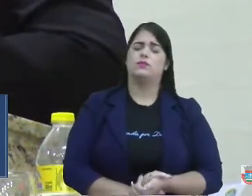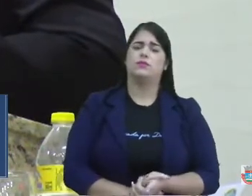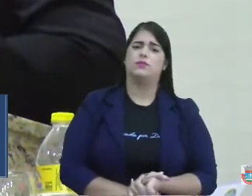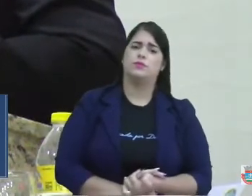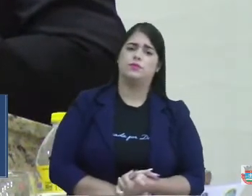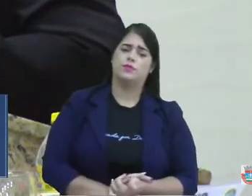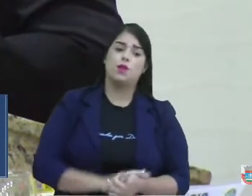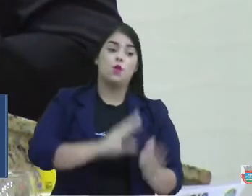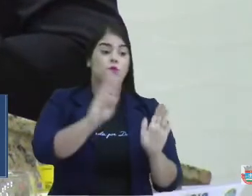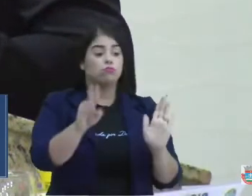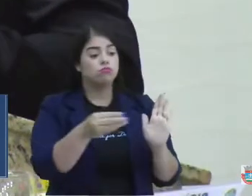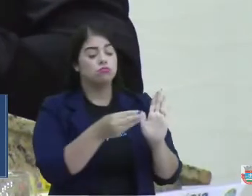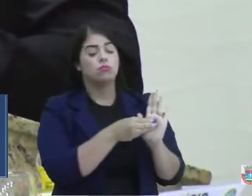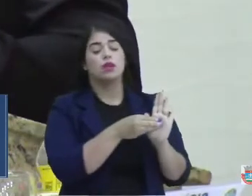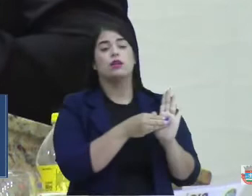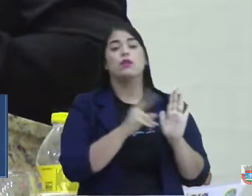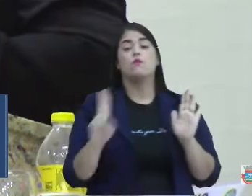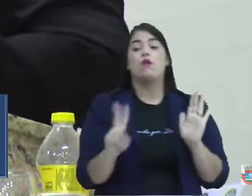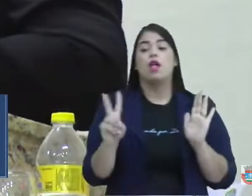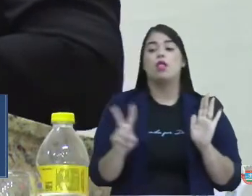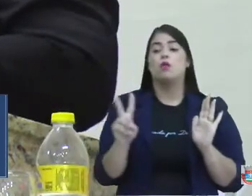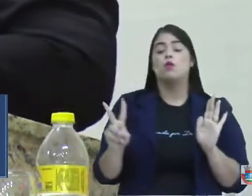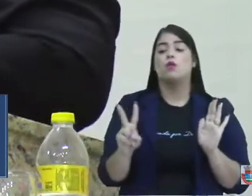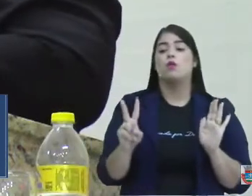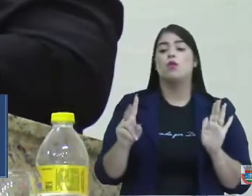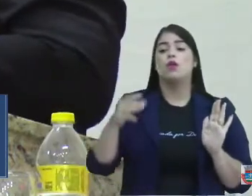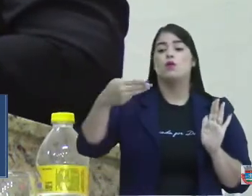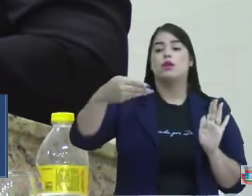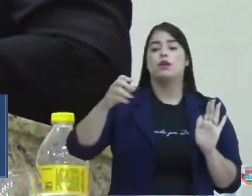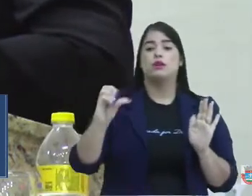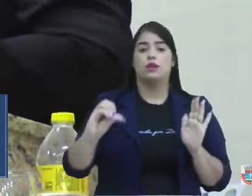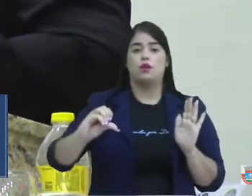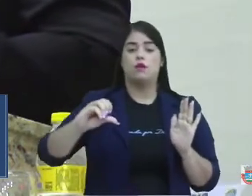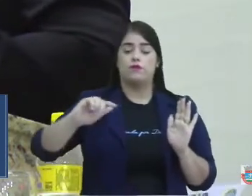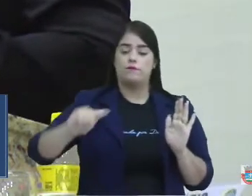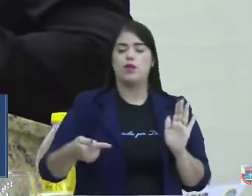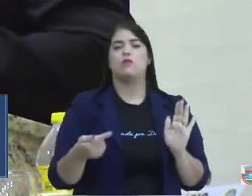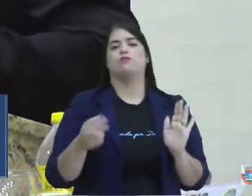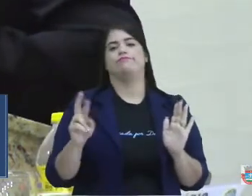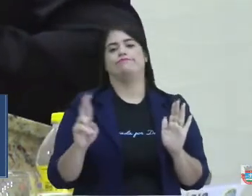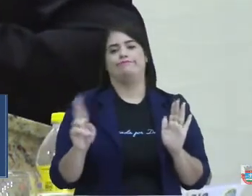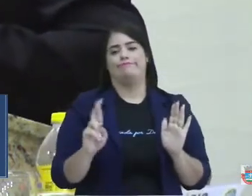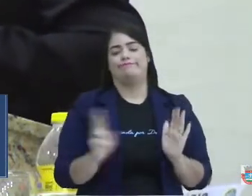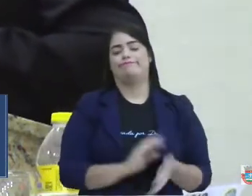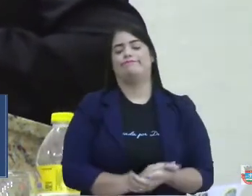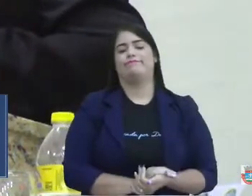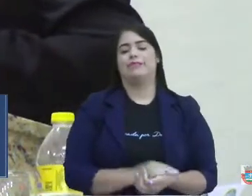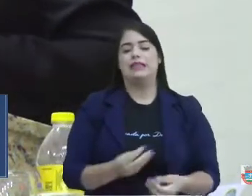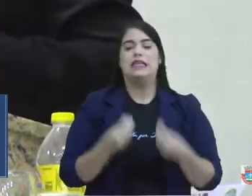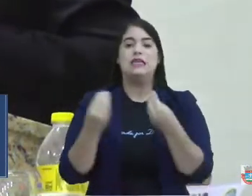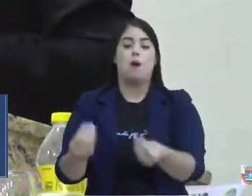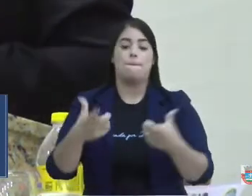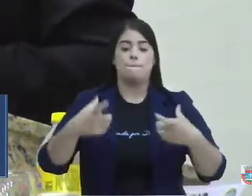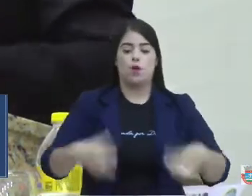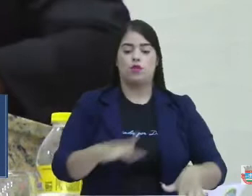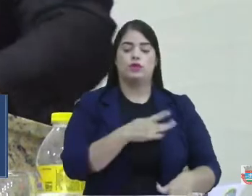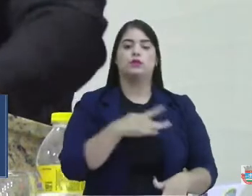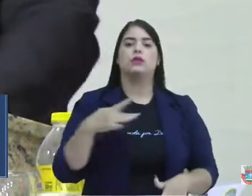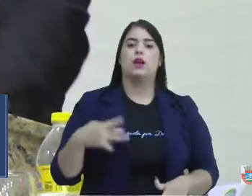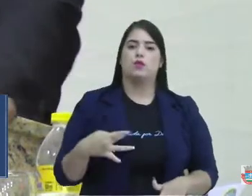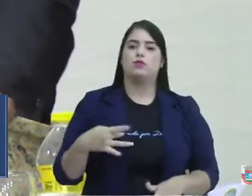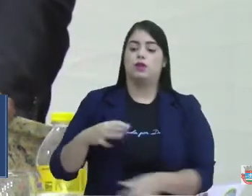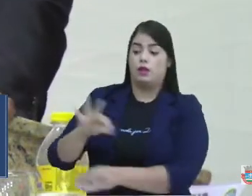Uma emenda no valor de R$ 49 mil, reais, destinada ao posto de saúde, foi colocado por este